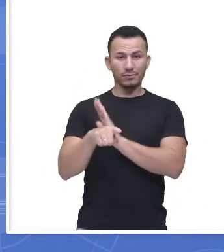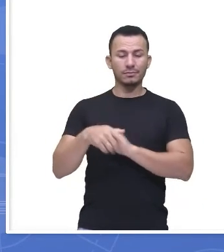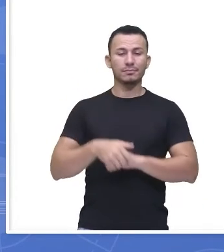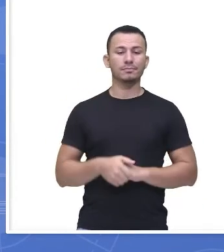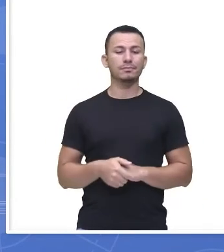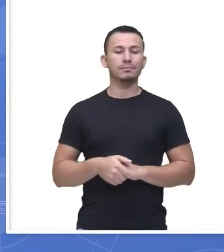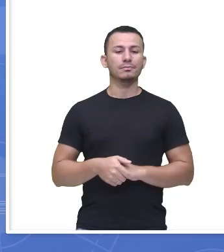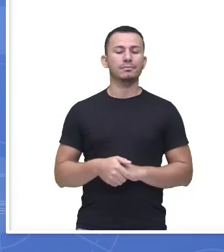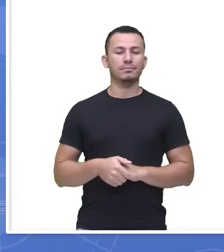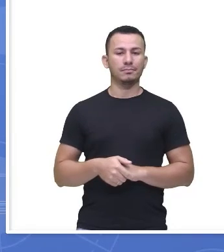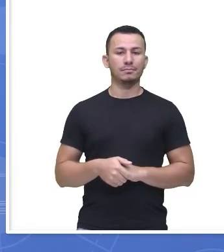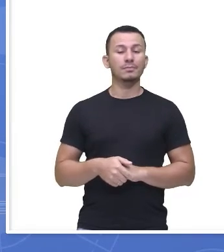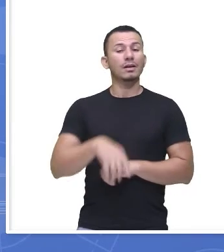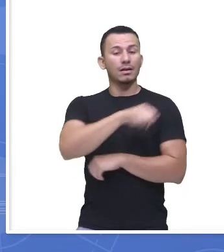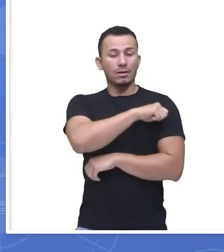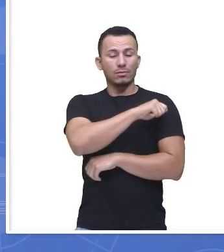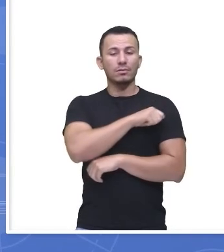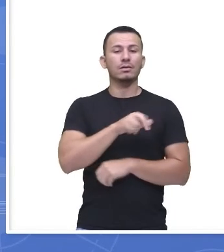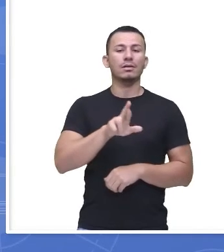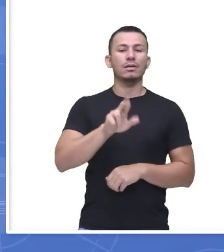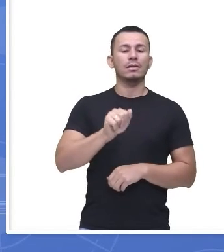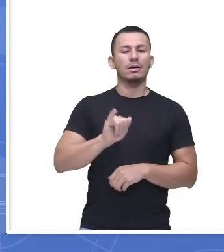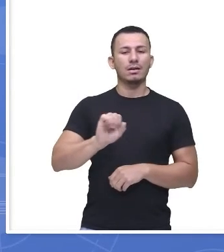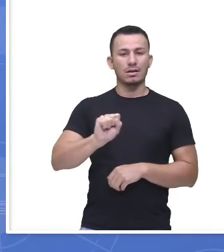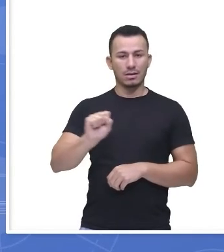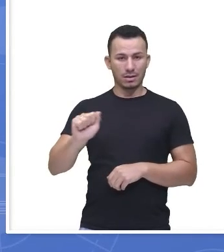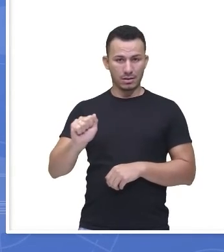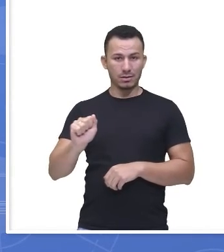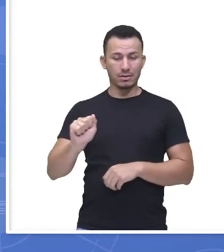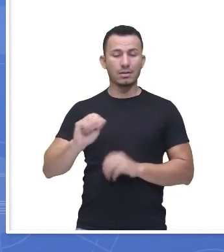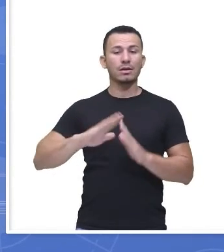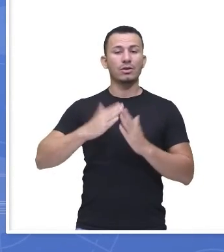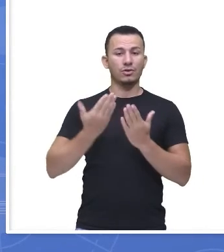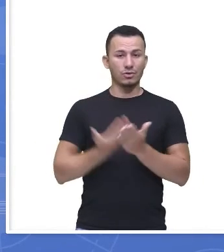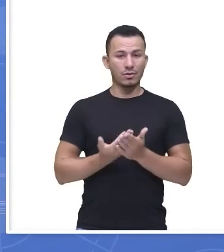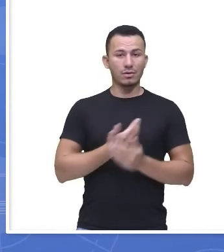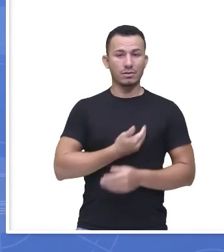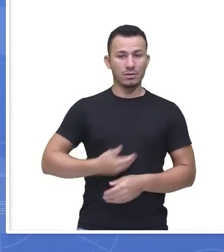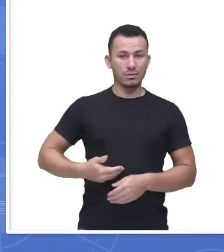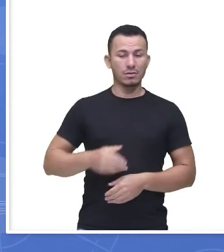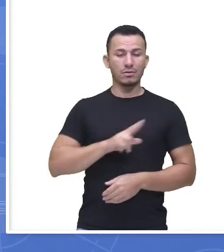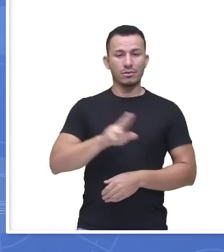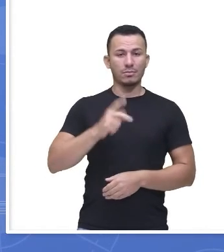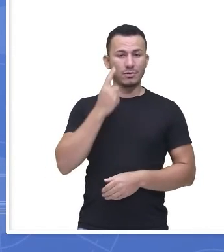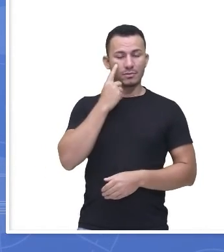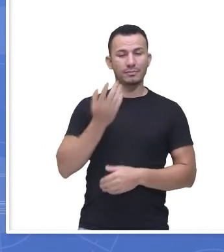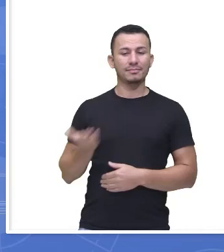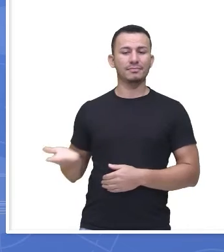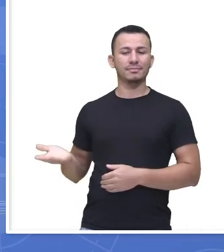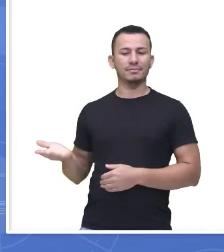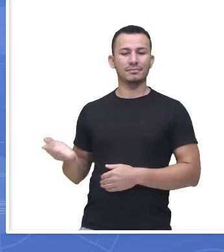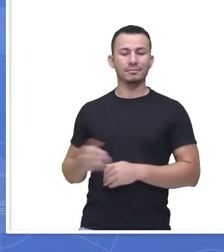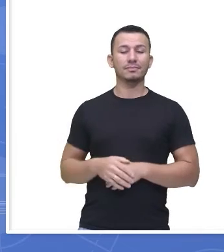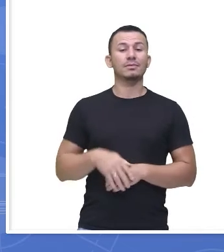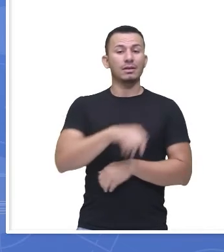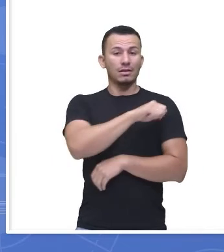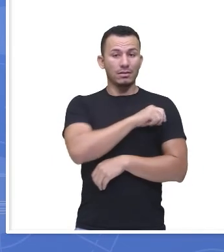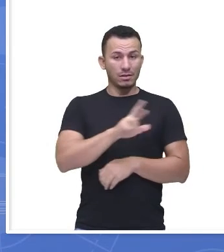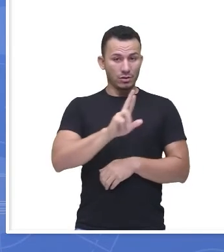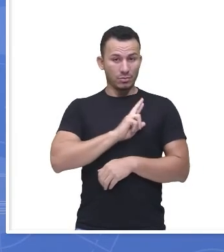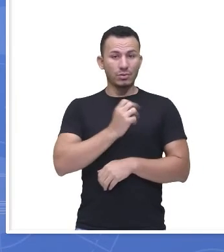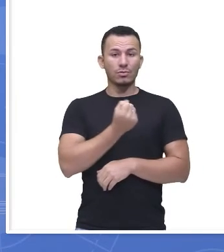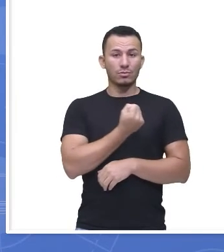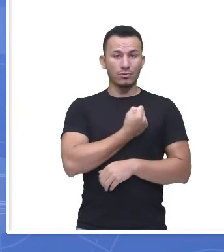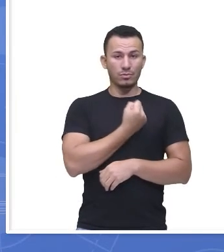Raíssa, da Escola Estadual Senador João Bosco Ramos de Lima, ela também aí marcou a questão 1, ela